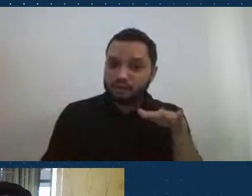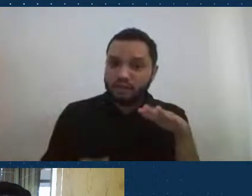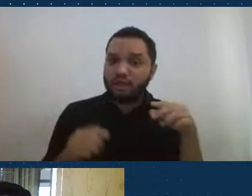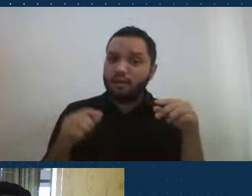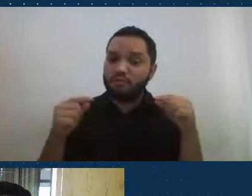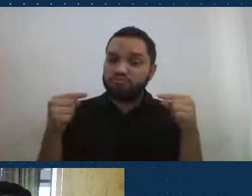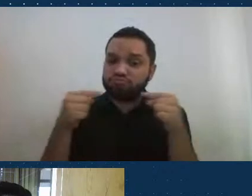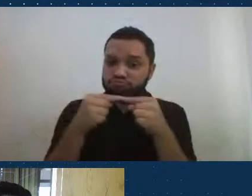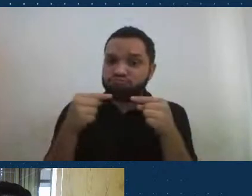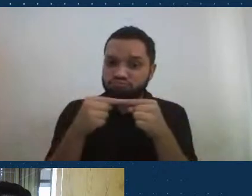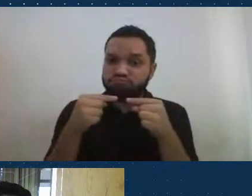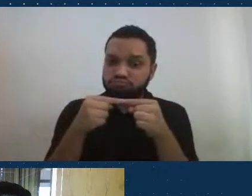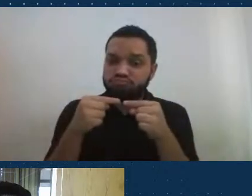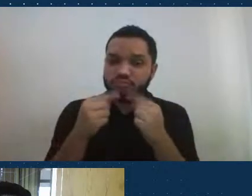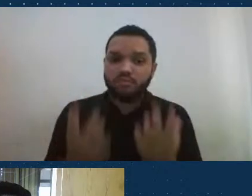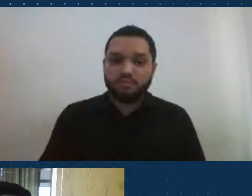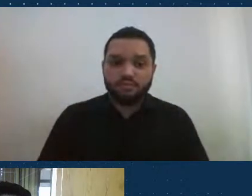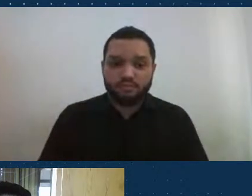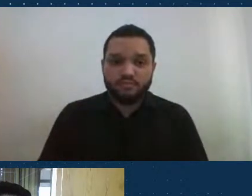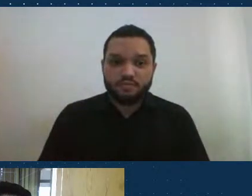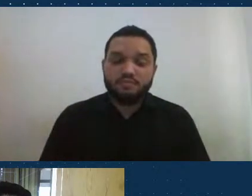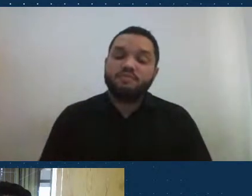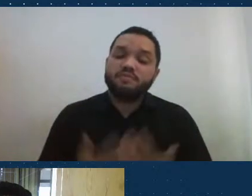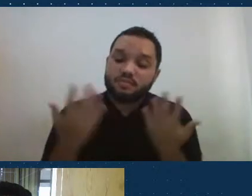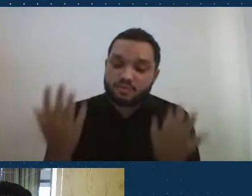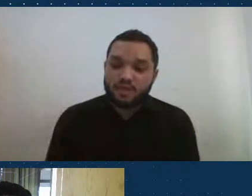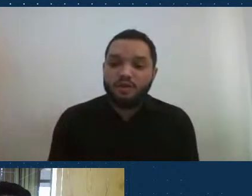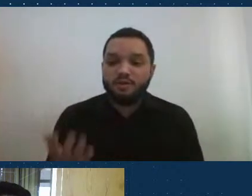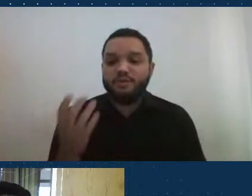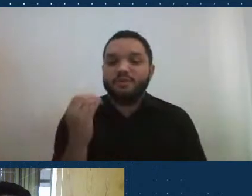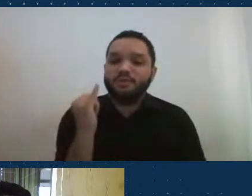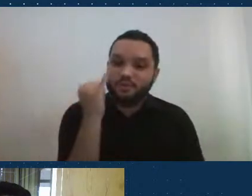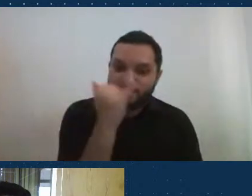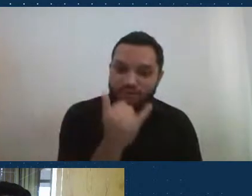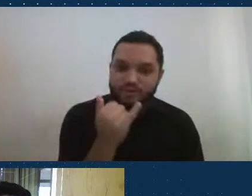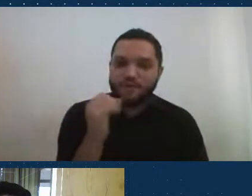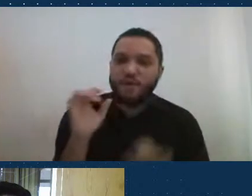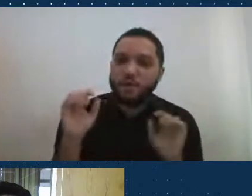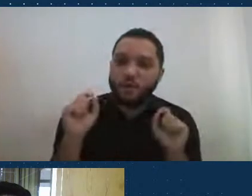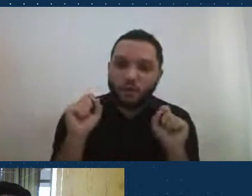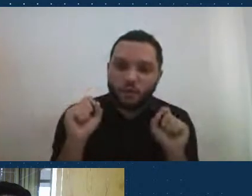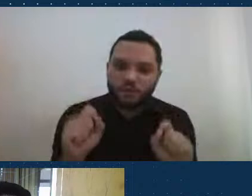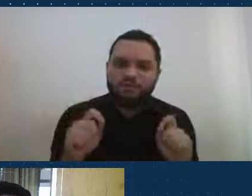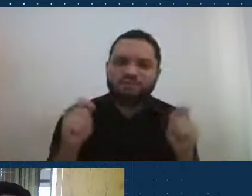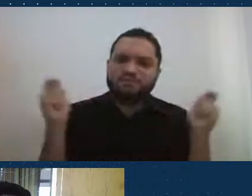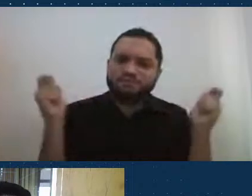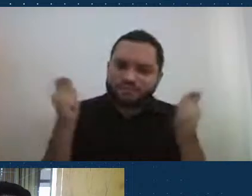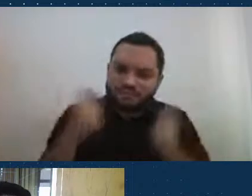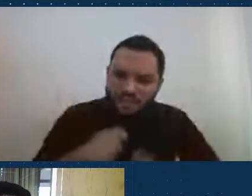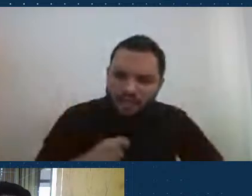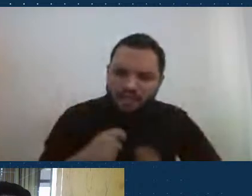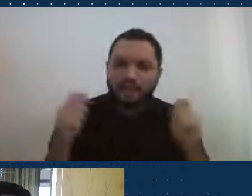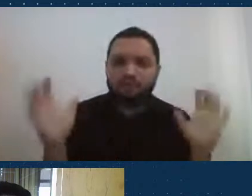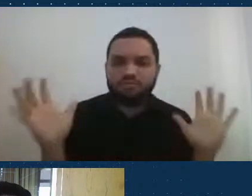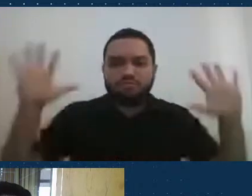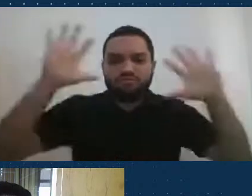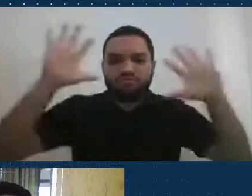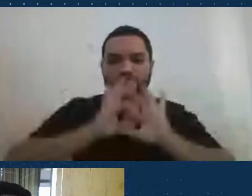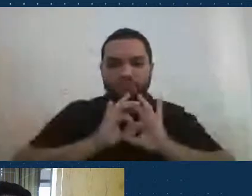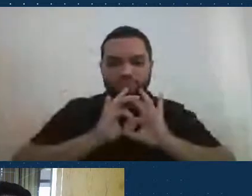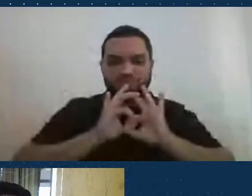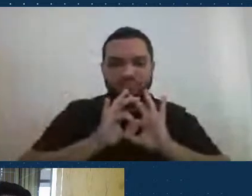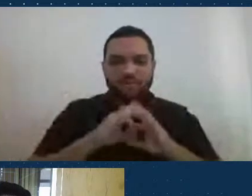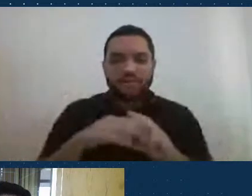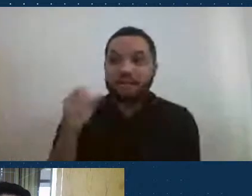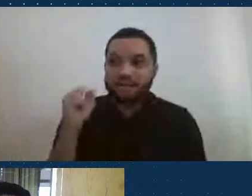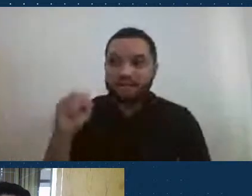presente. Ou seja, o que eu quero te dizer é que sempre é possível estabelecer uma vinculação. Agora, não ter um vínculo,